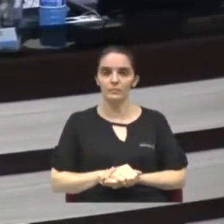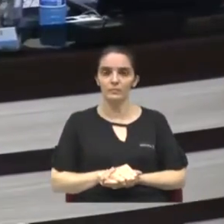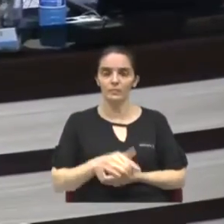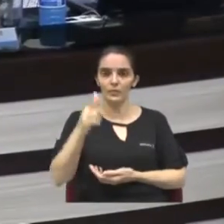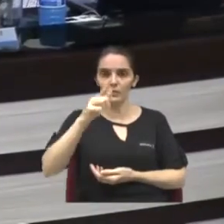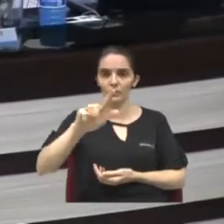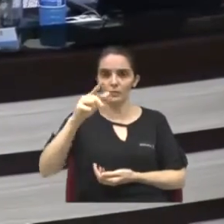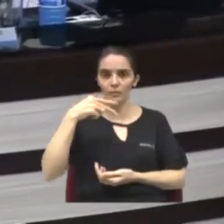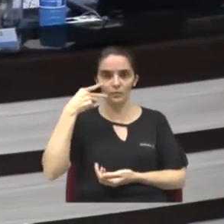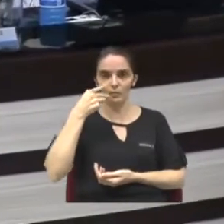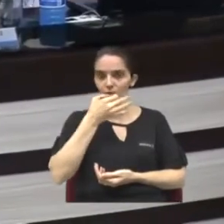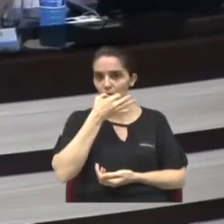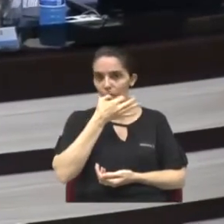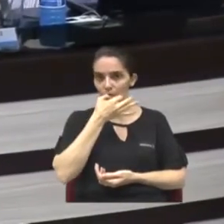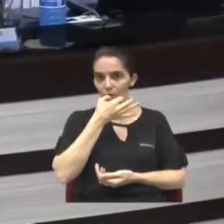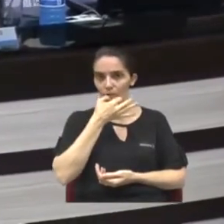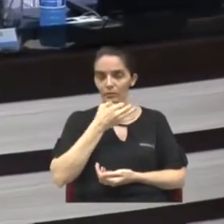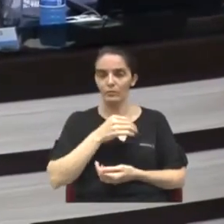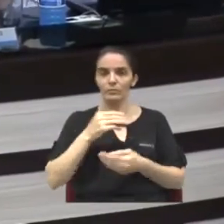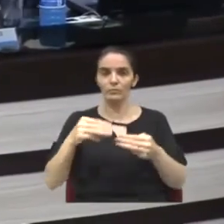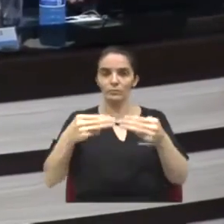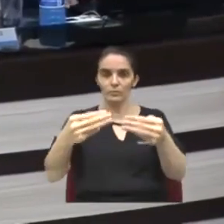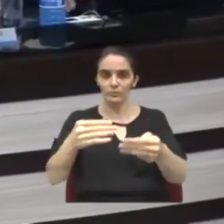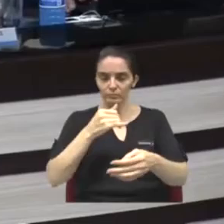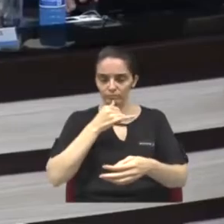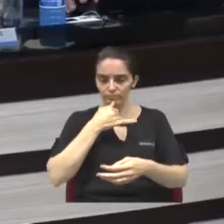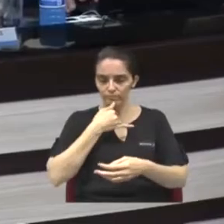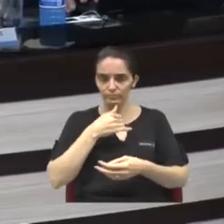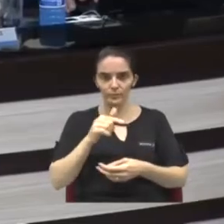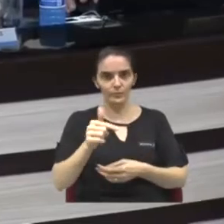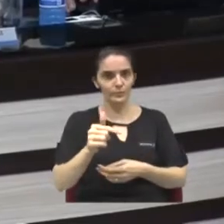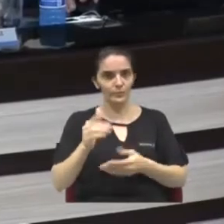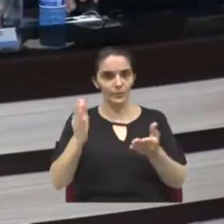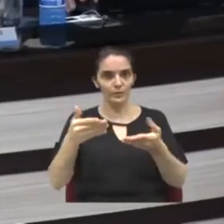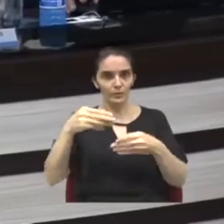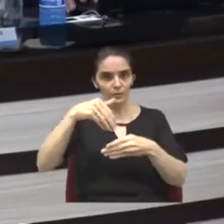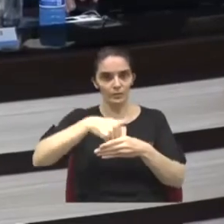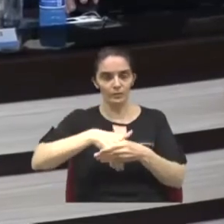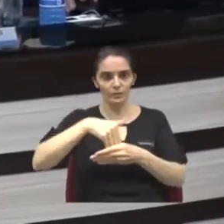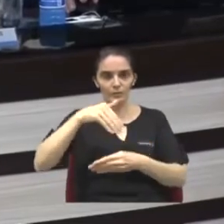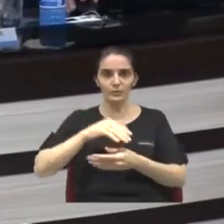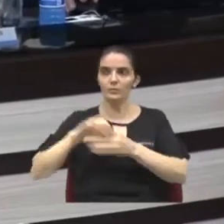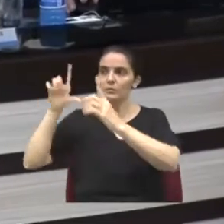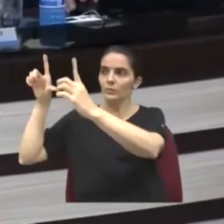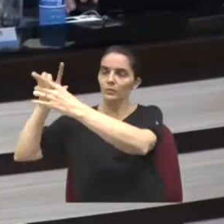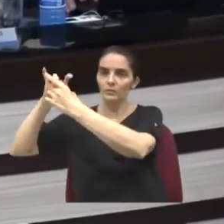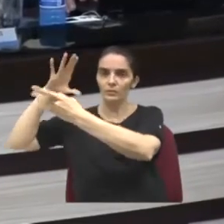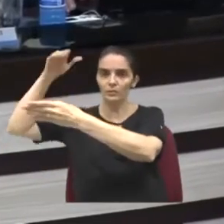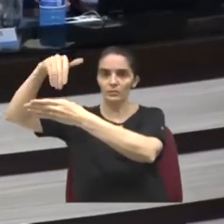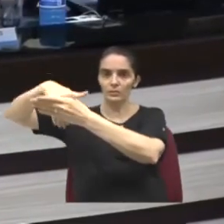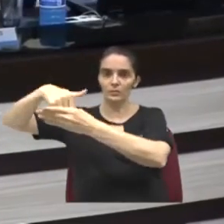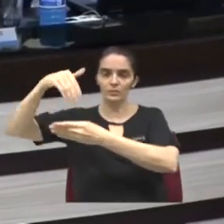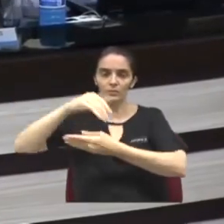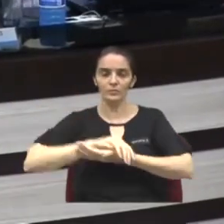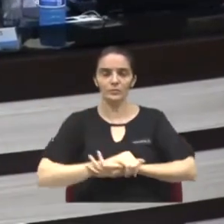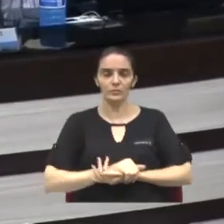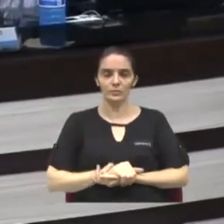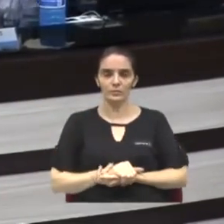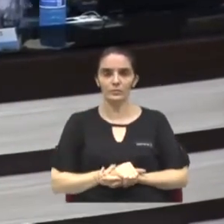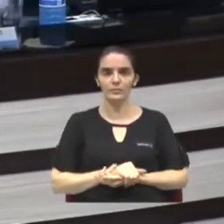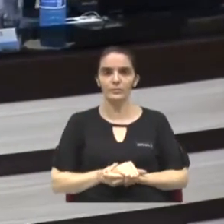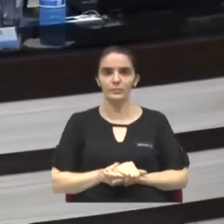Mais algum vereador deseja discutir a moção de pesar? Não havendo, vai à votação, e o painel de votação está